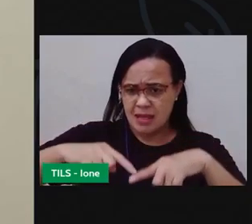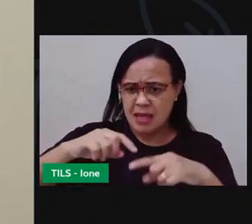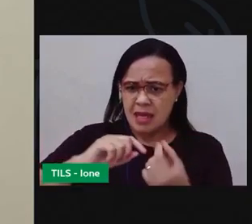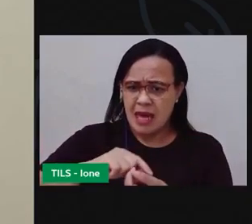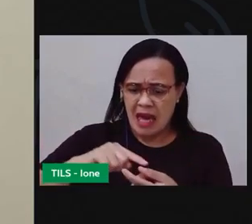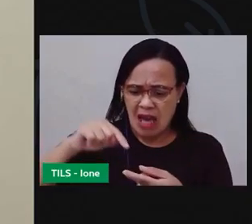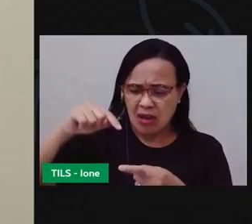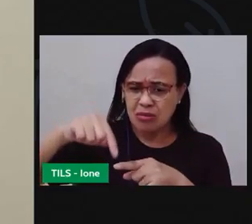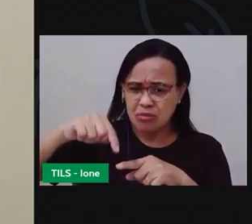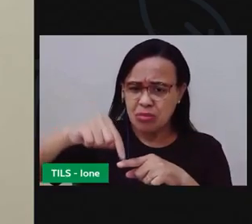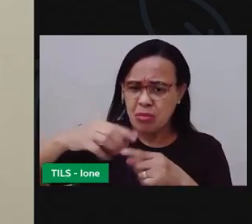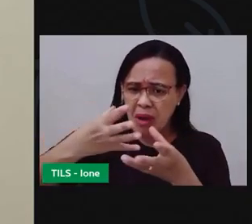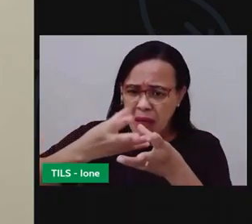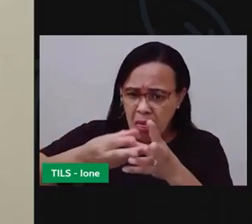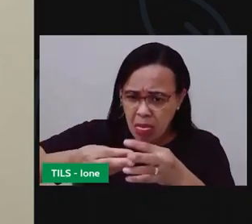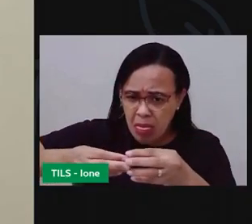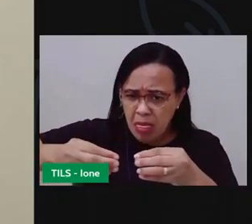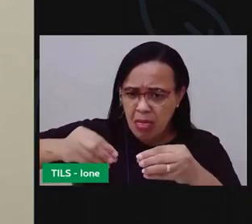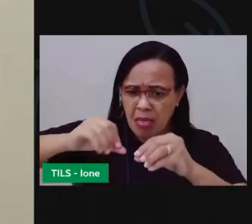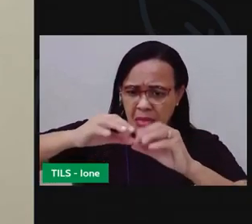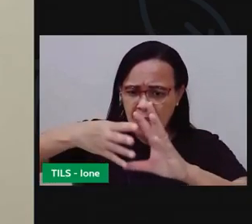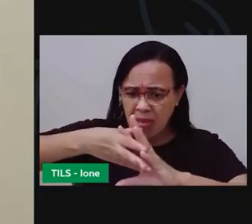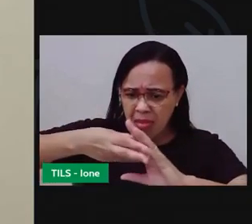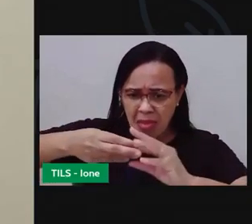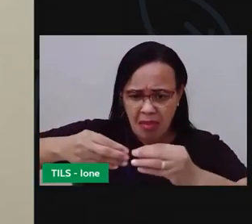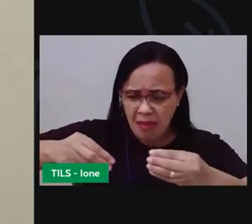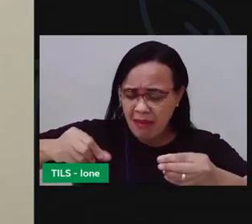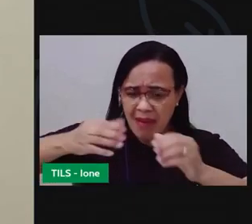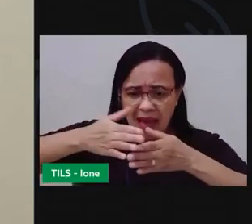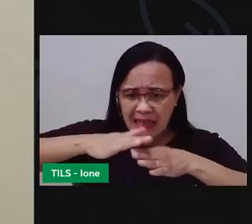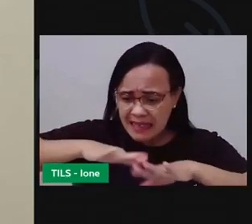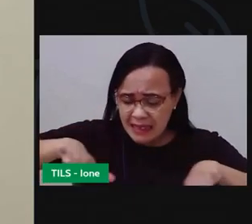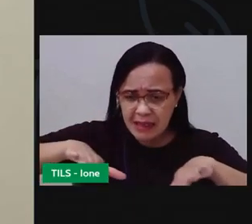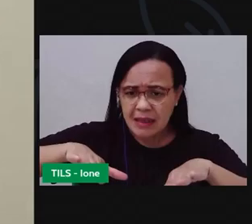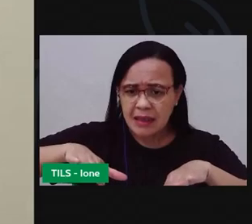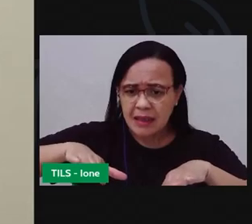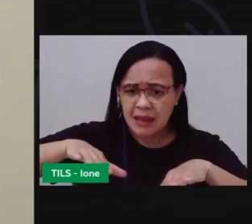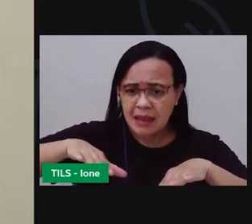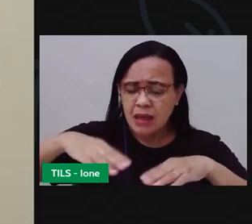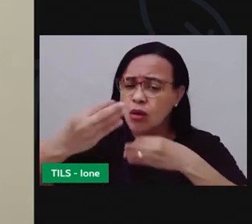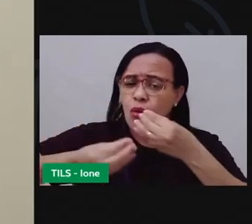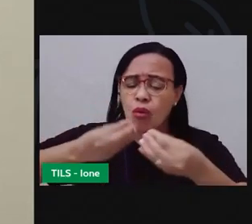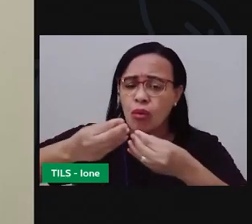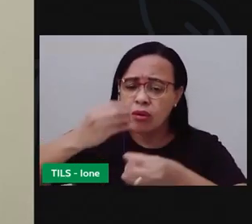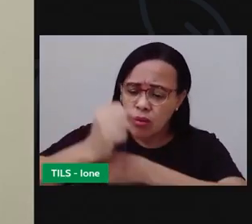se decompor, para desaparecer do meio ambiente?